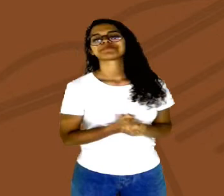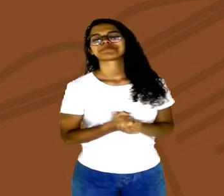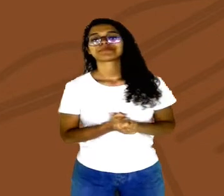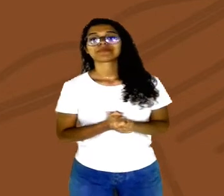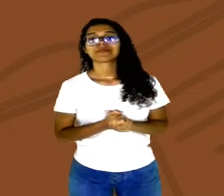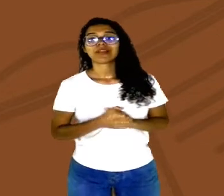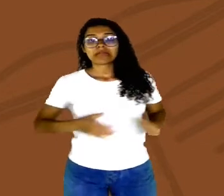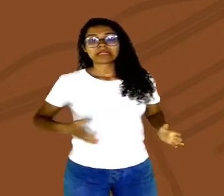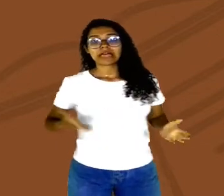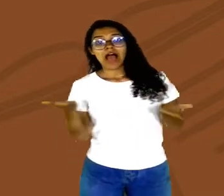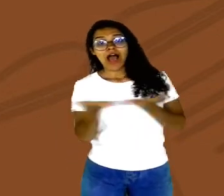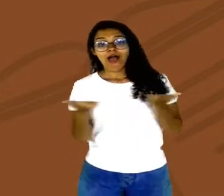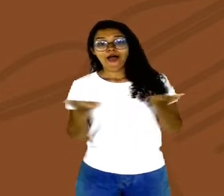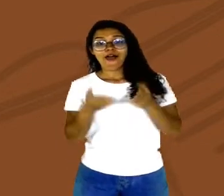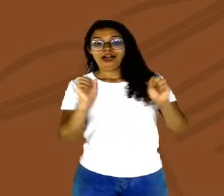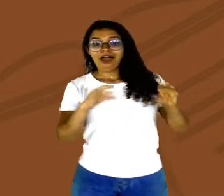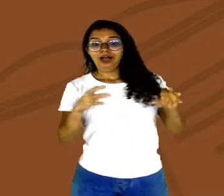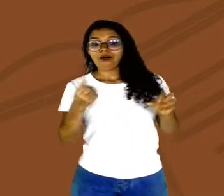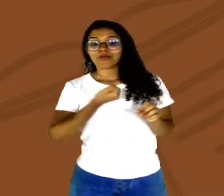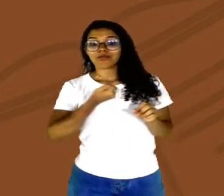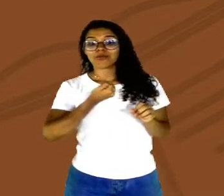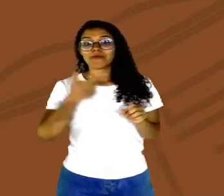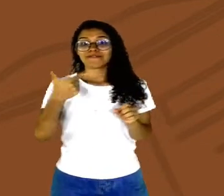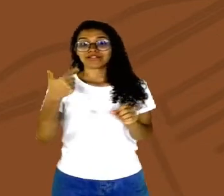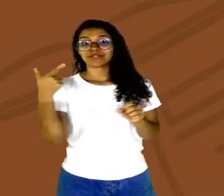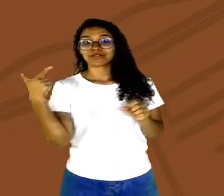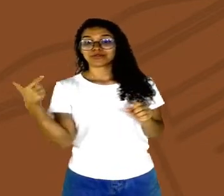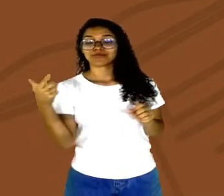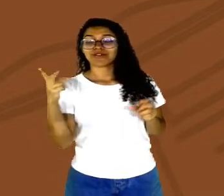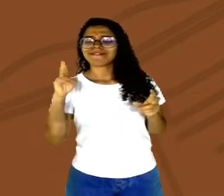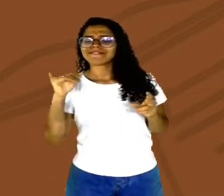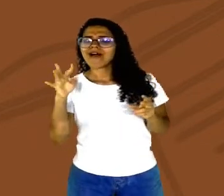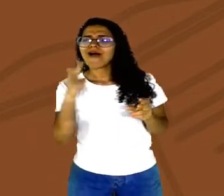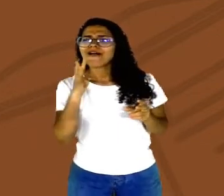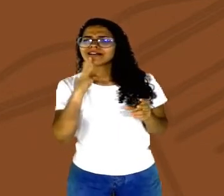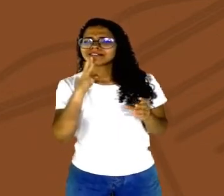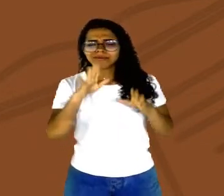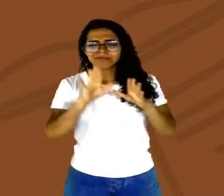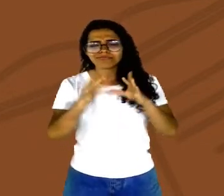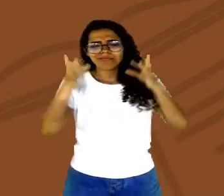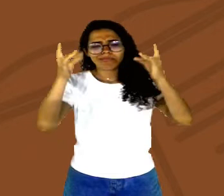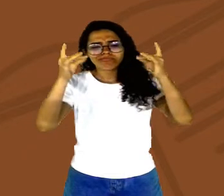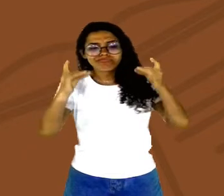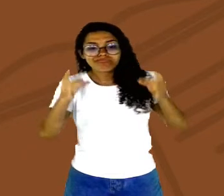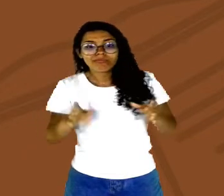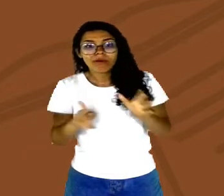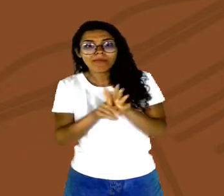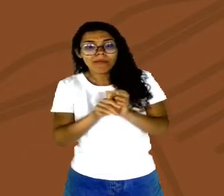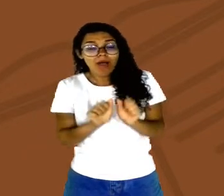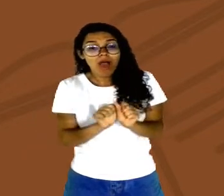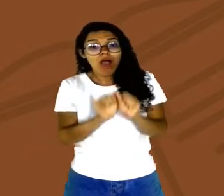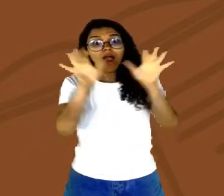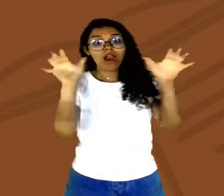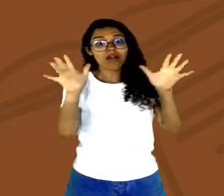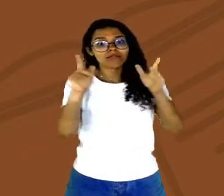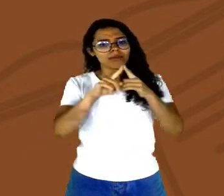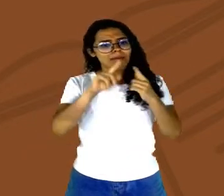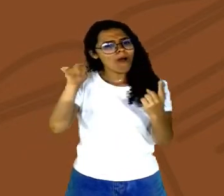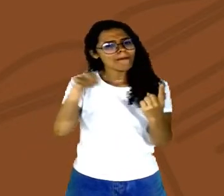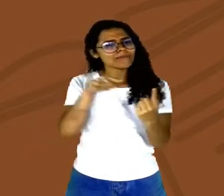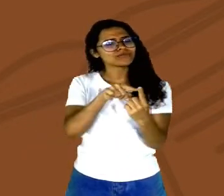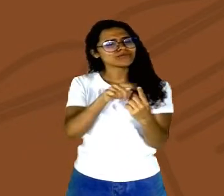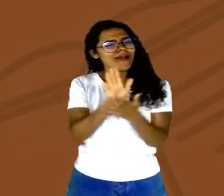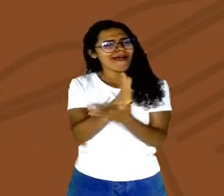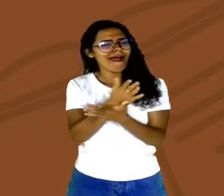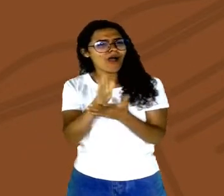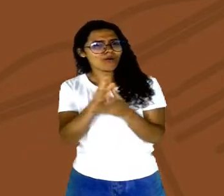Nesta aula de número 22, iremos conhecer com mais detalhe e clareza e de forma objetiva algumas dessas glândulas